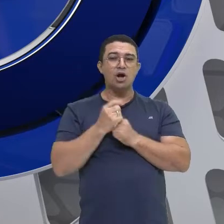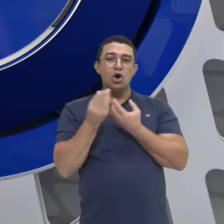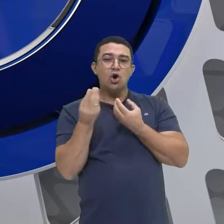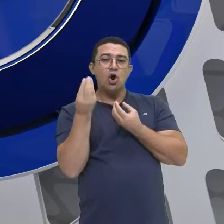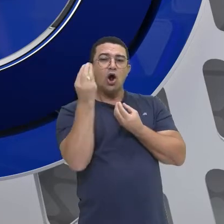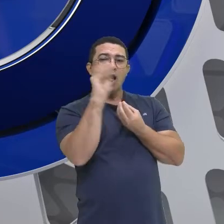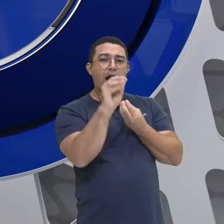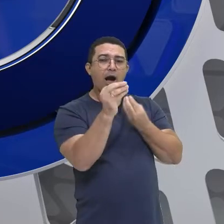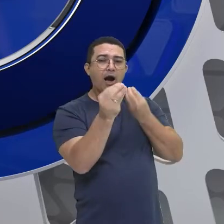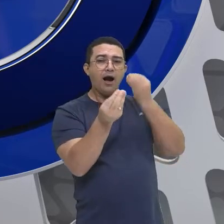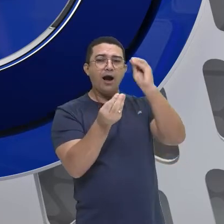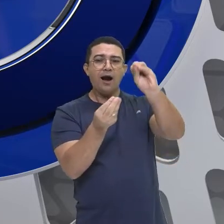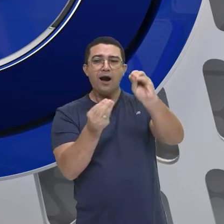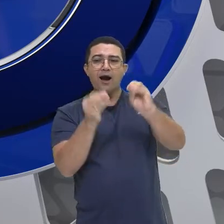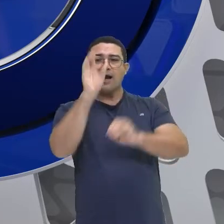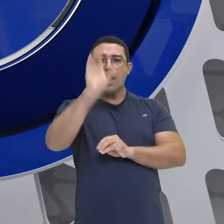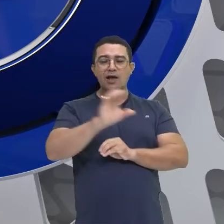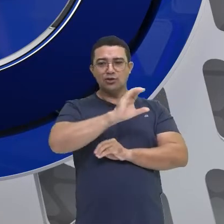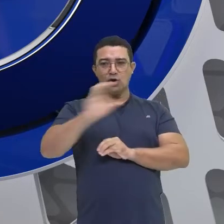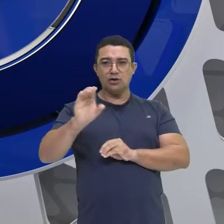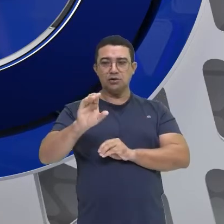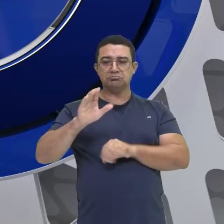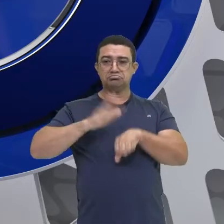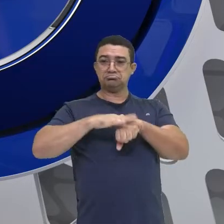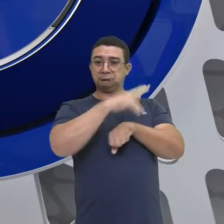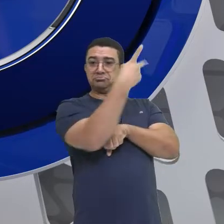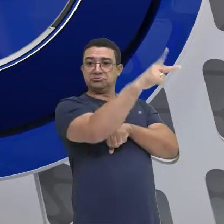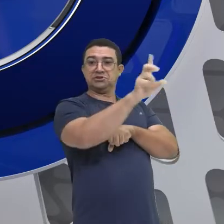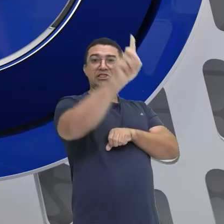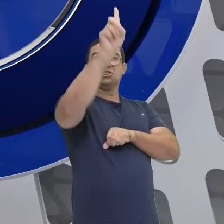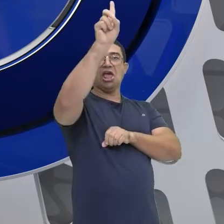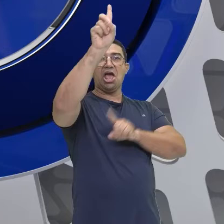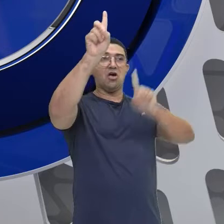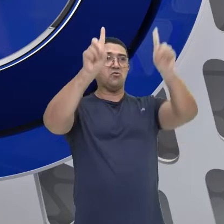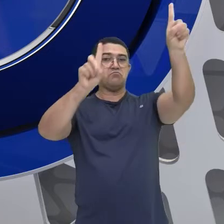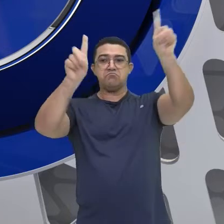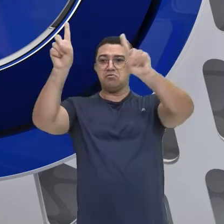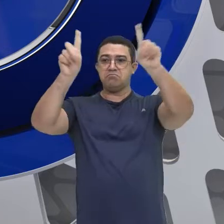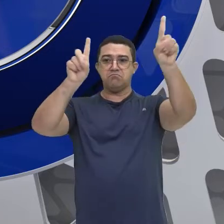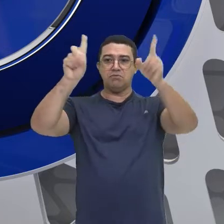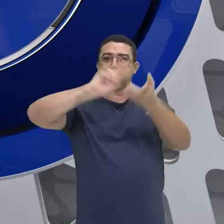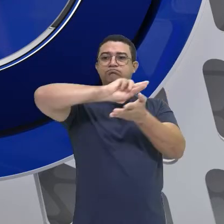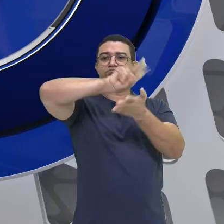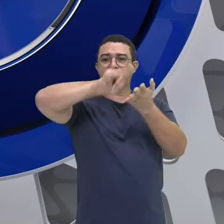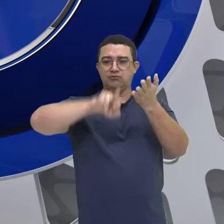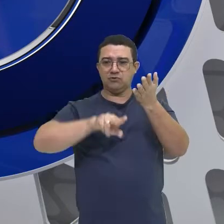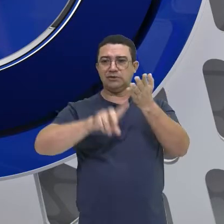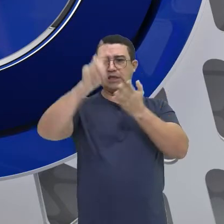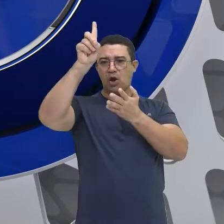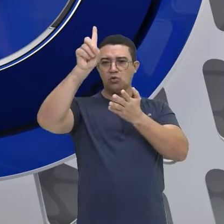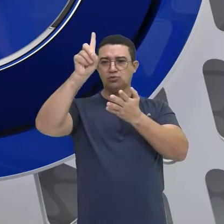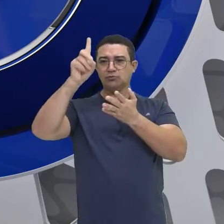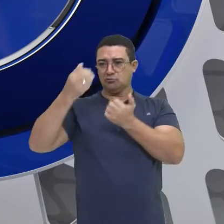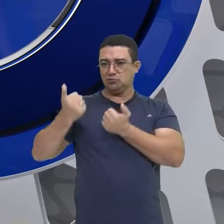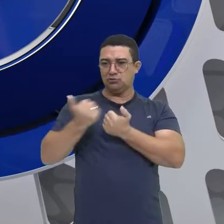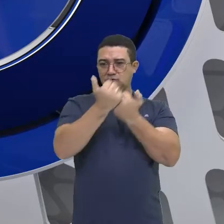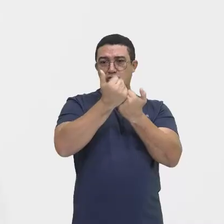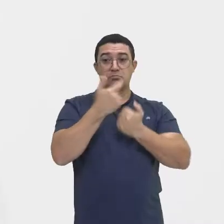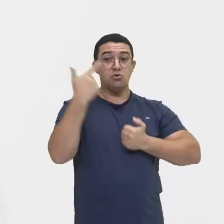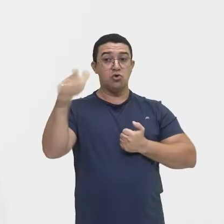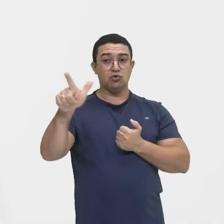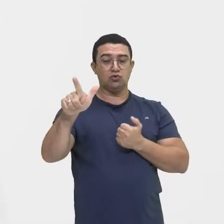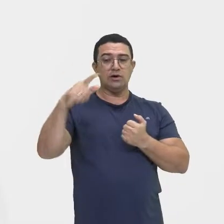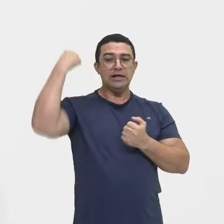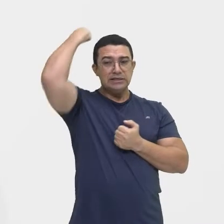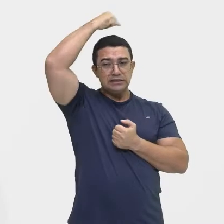no catolicismo europeu esses deuses, né, o que eles acreditavam dentro da própria religião. O candomblé e a